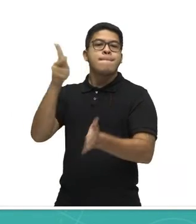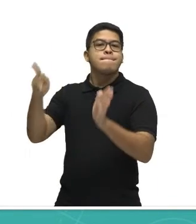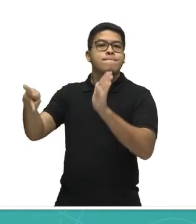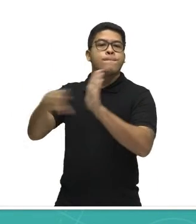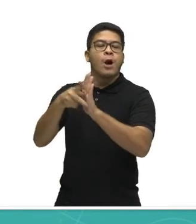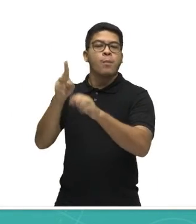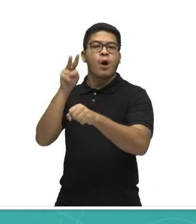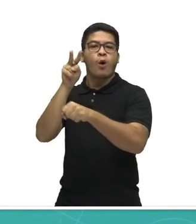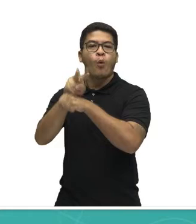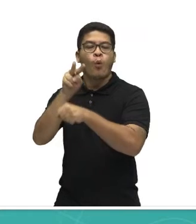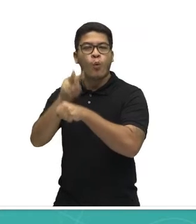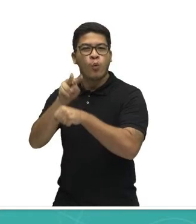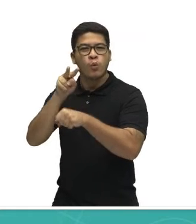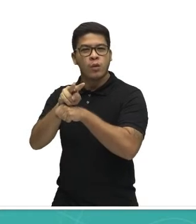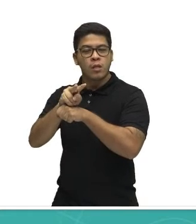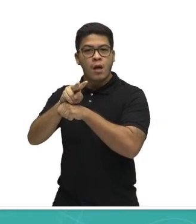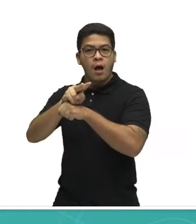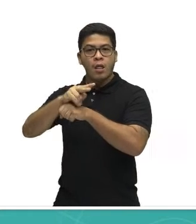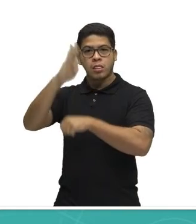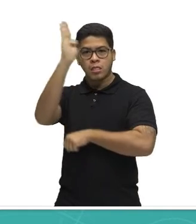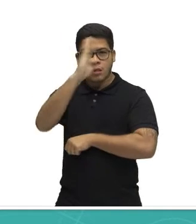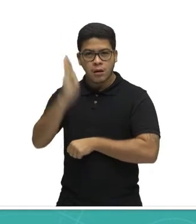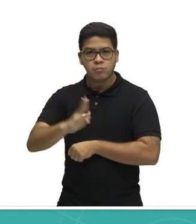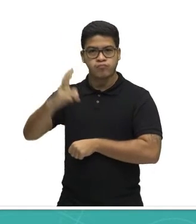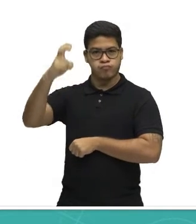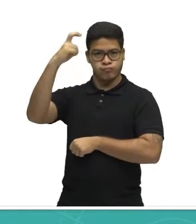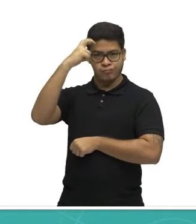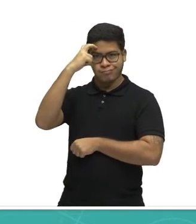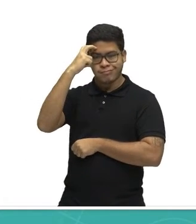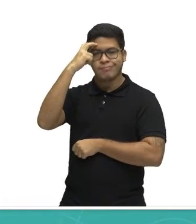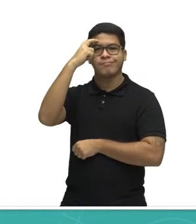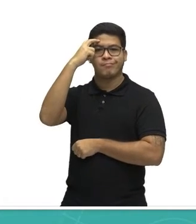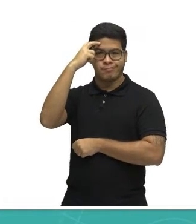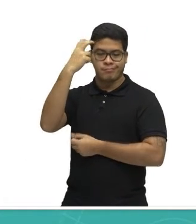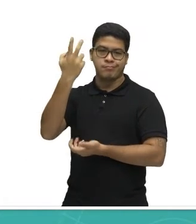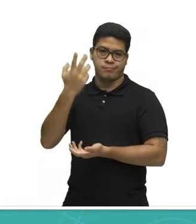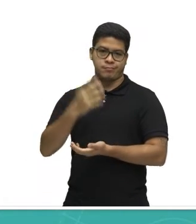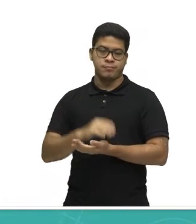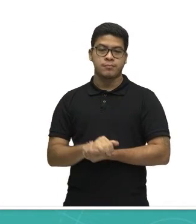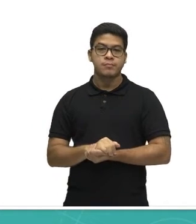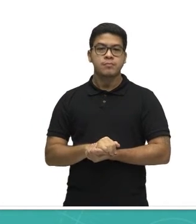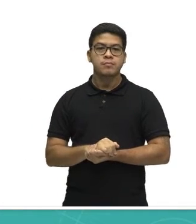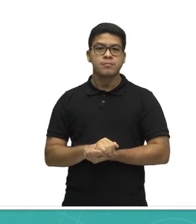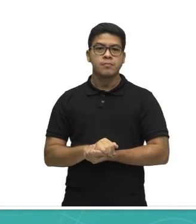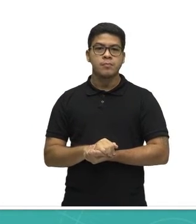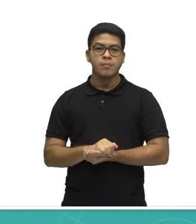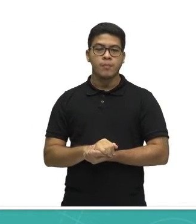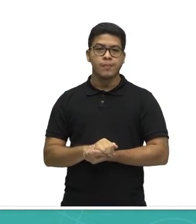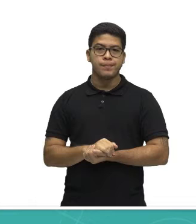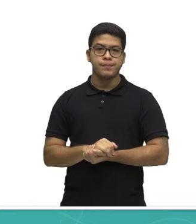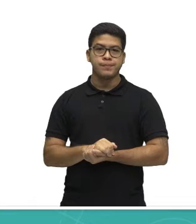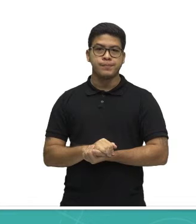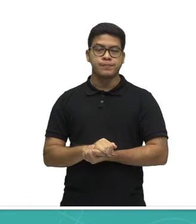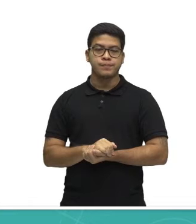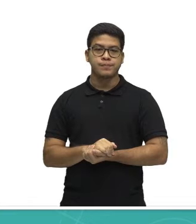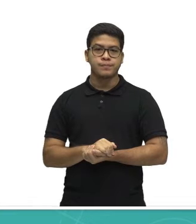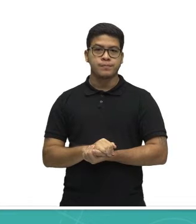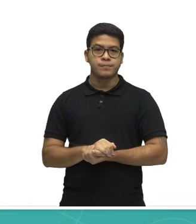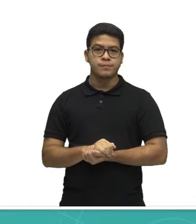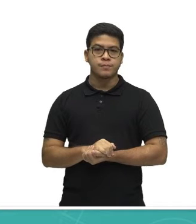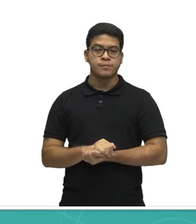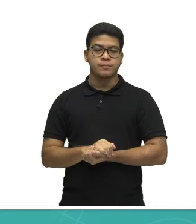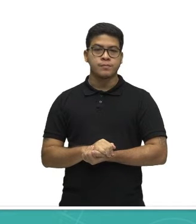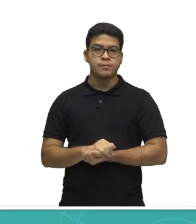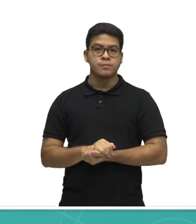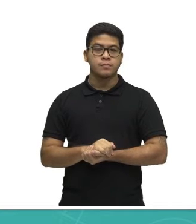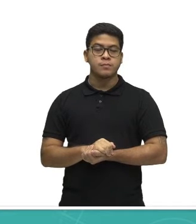são tombadas pelo patrimônio histórico, que é o IFAM, que é um órgão muito importante para preservar a nossa cultura. E agora a